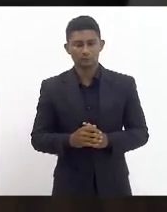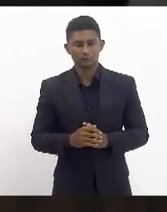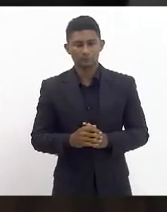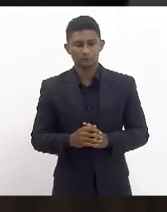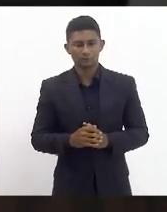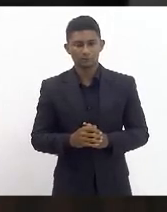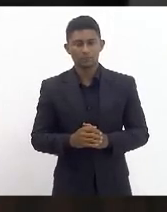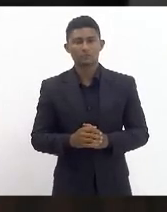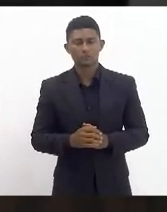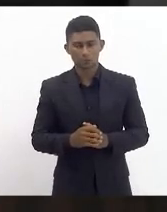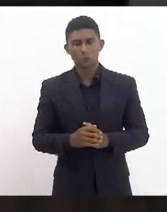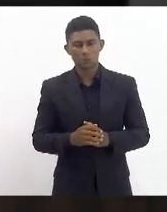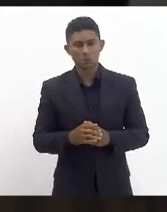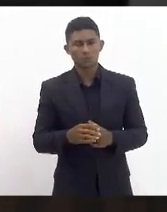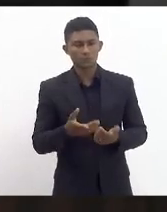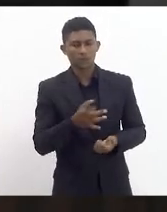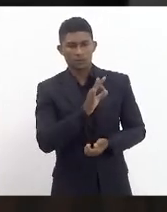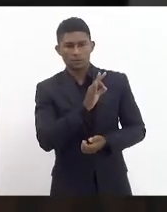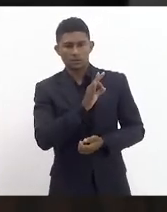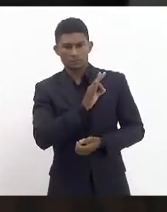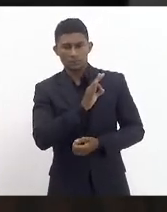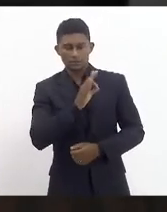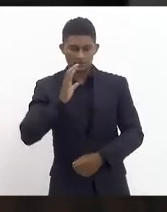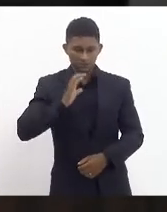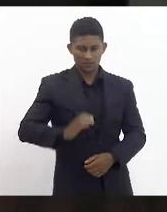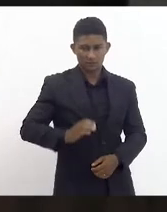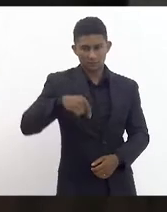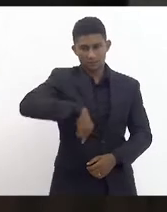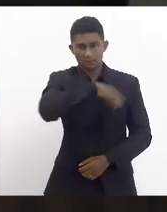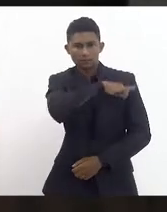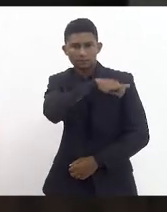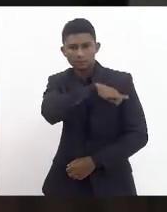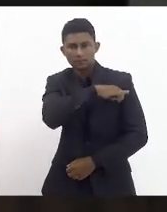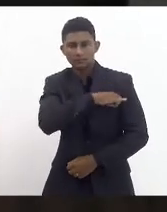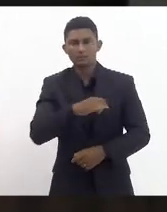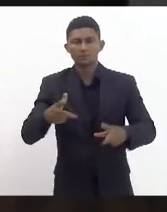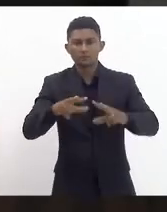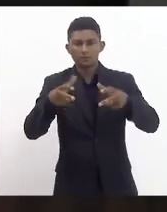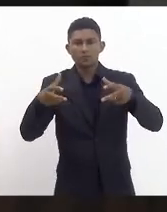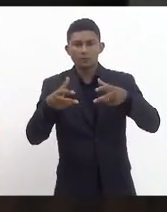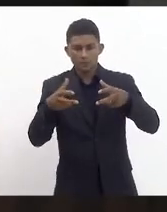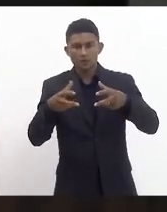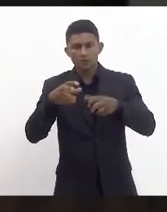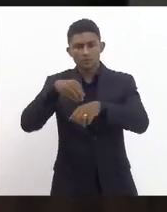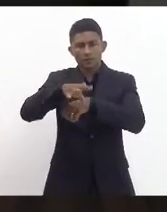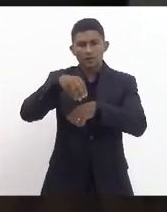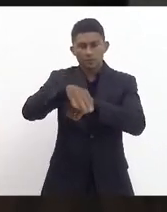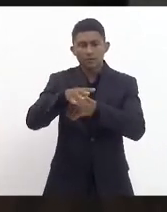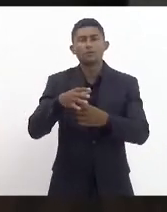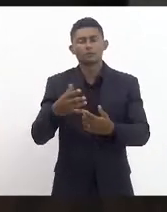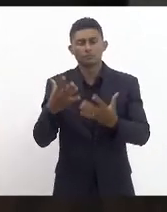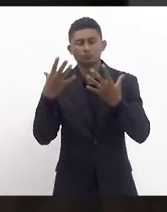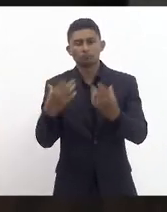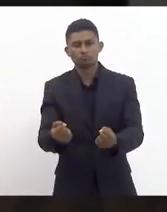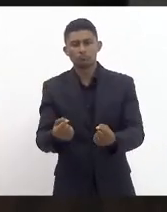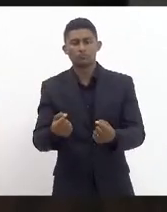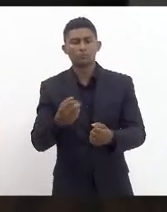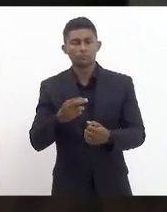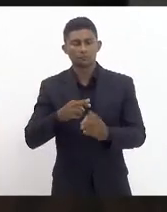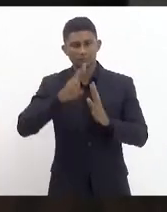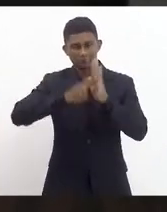na estrutura da Polícia Militar, Polícia Civil do Estado do Rio de Janeiro. Parecer da Comissão de Indicação Legislativa, favorável, relator